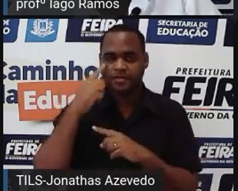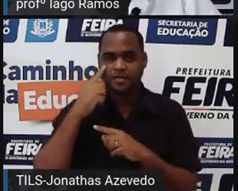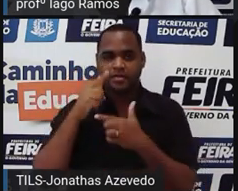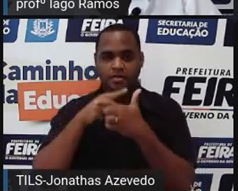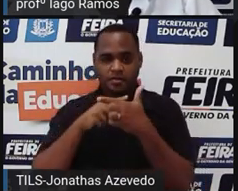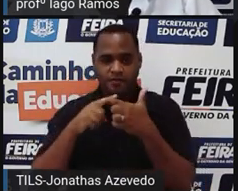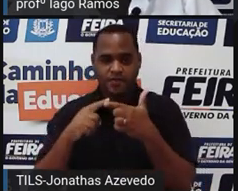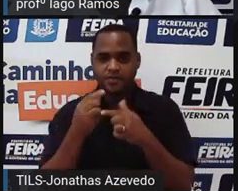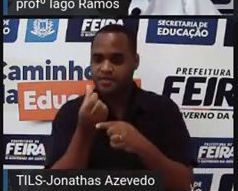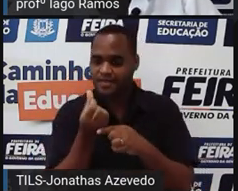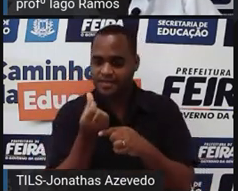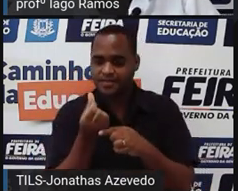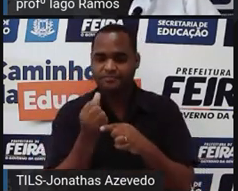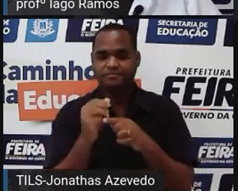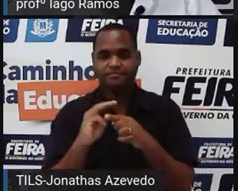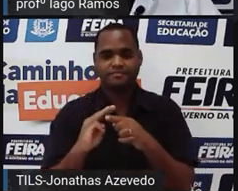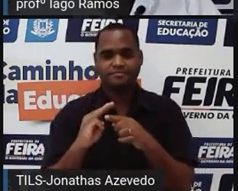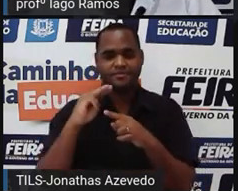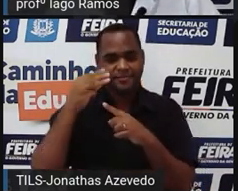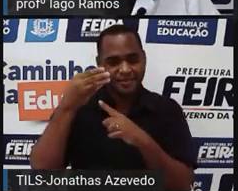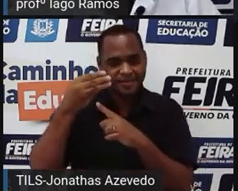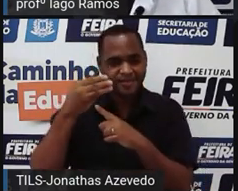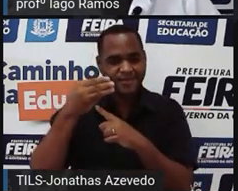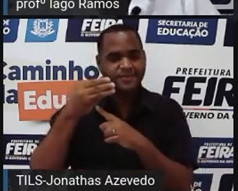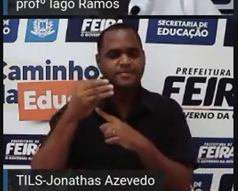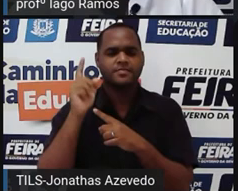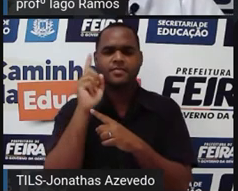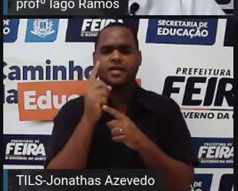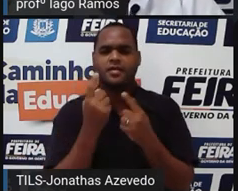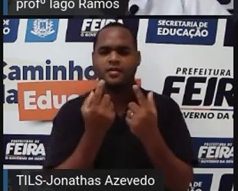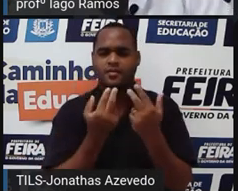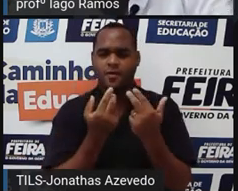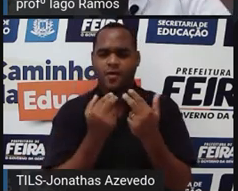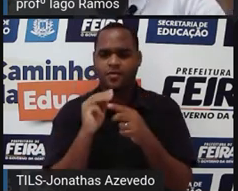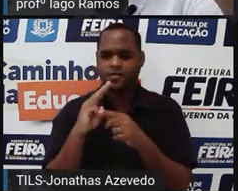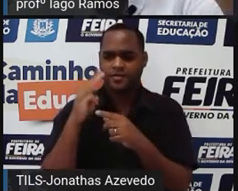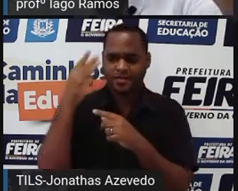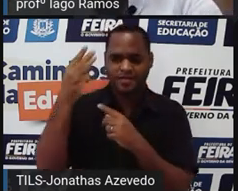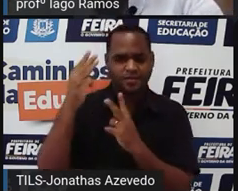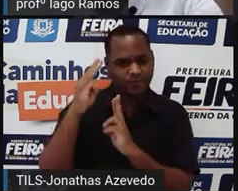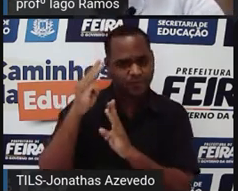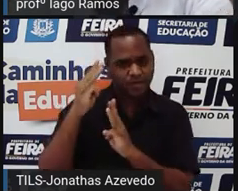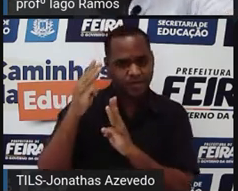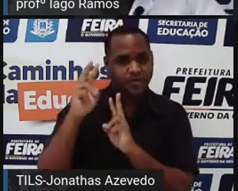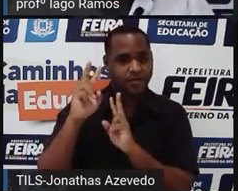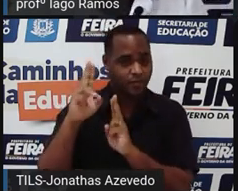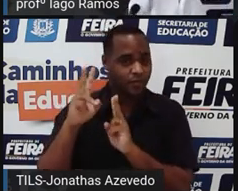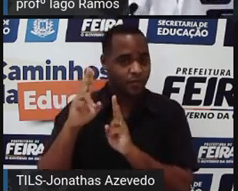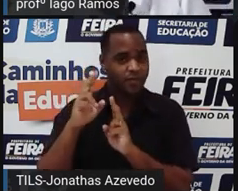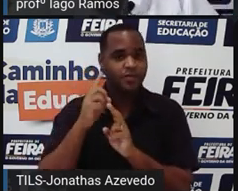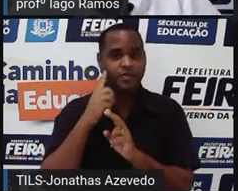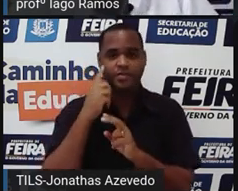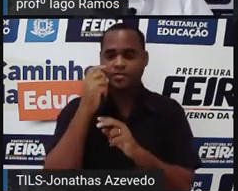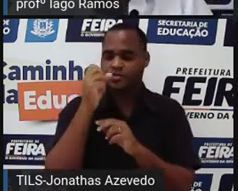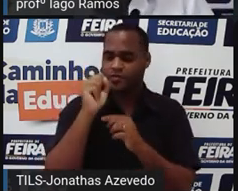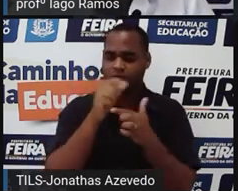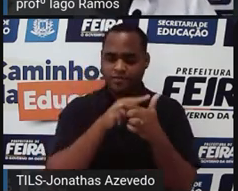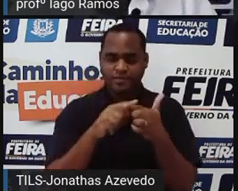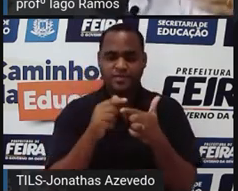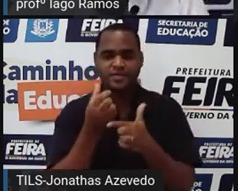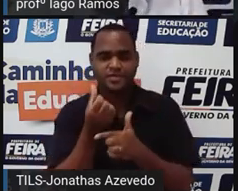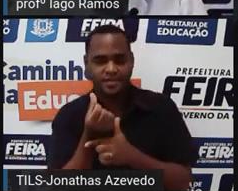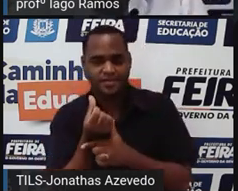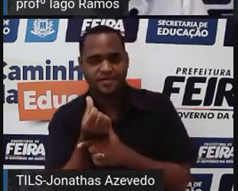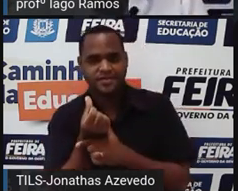por 6 elevado a 3. Os expoentes são iguais, então é só eu pegar o 18, que é a base, dividir pelo 6, que é a base,